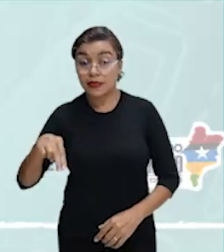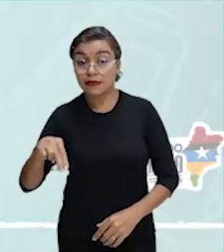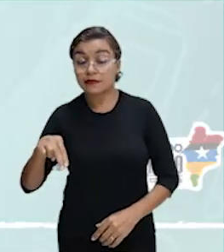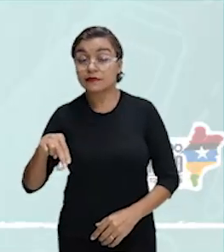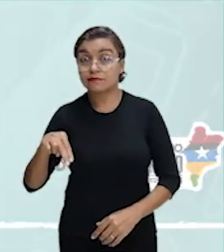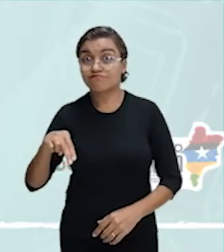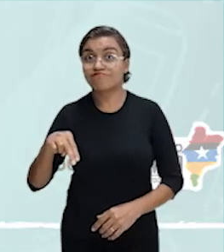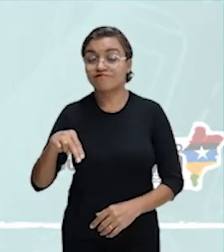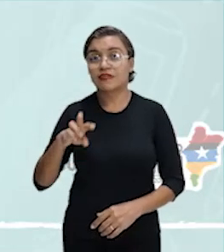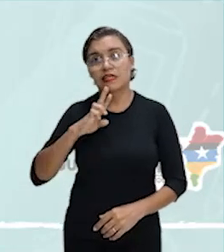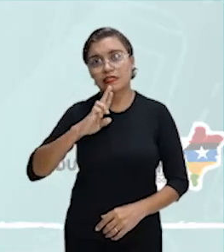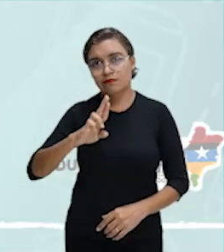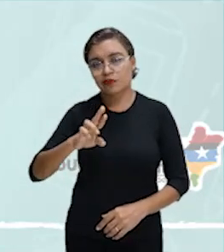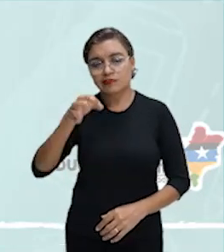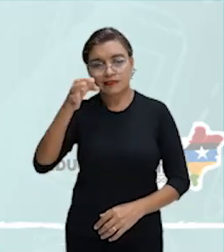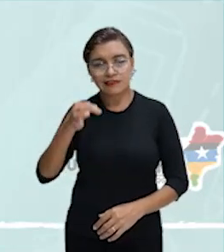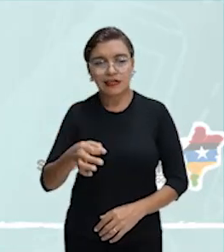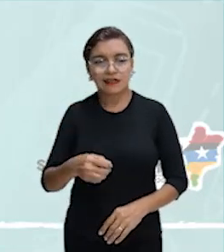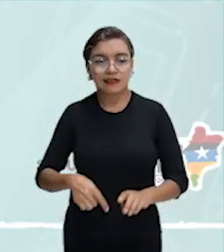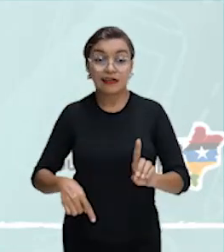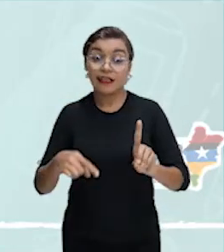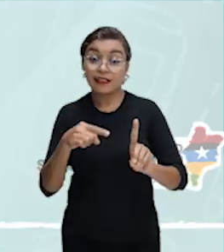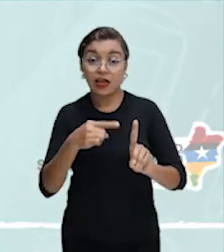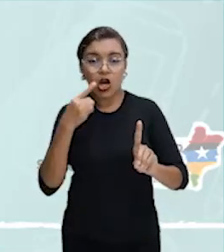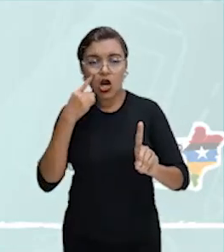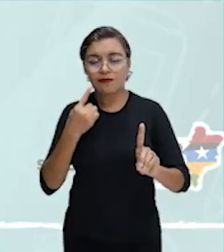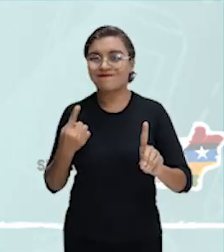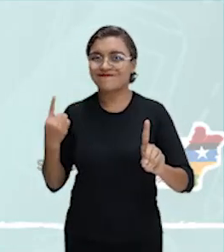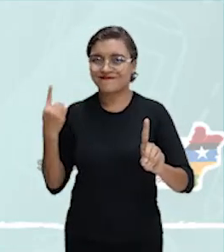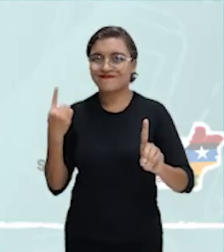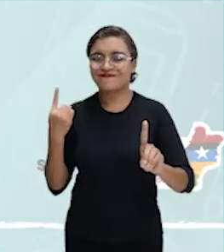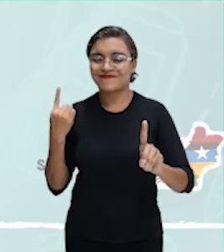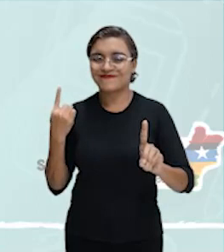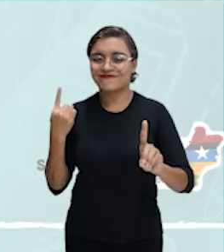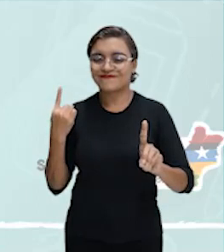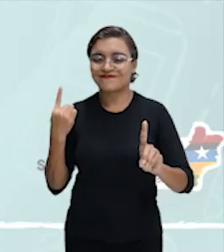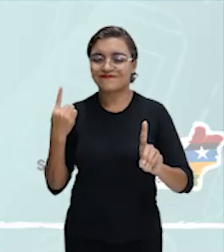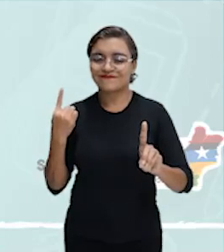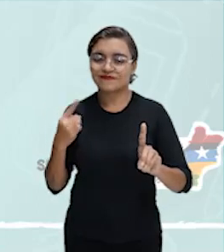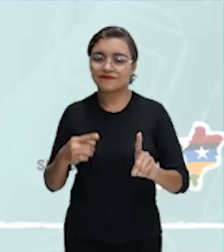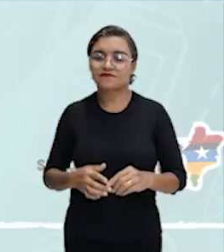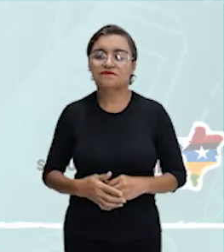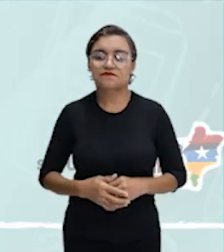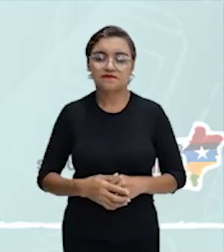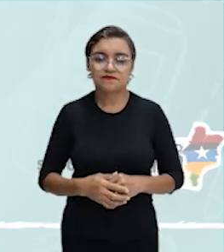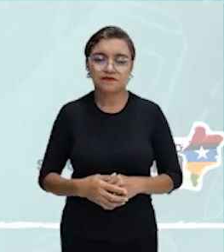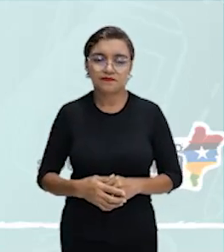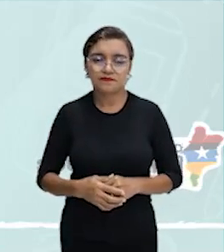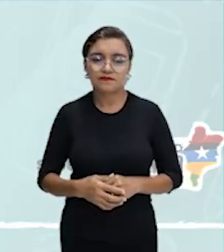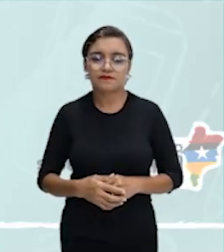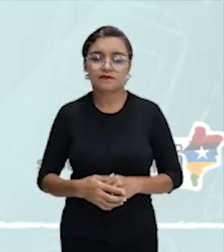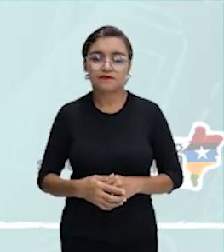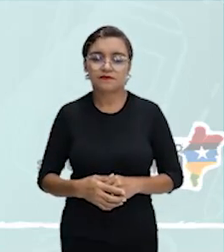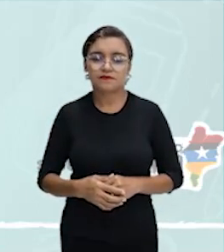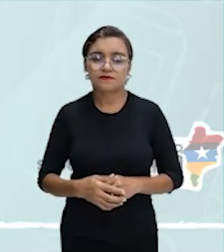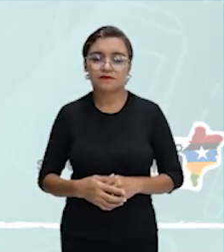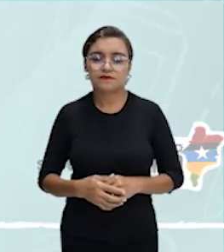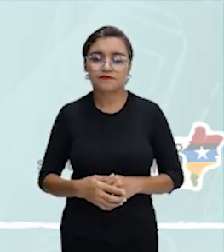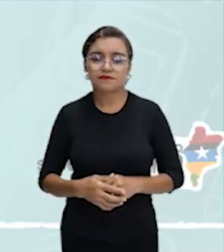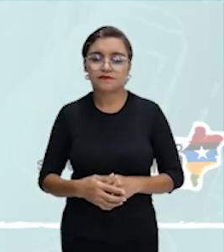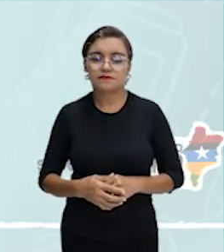been an opportunity for states to reaffirm. Ou seja, tem sido